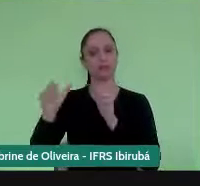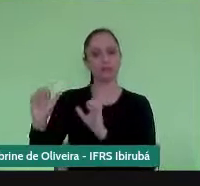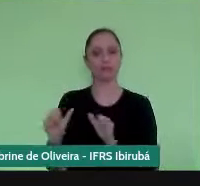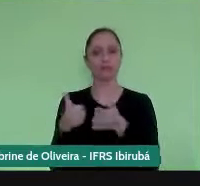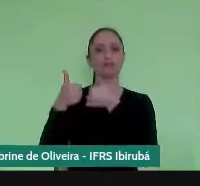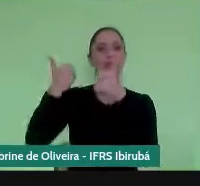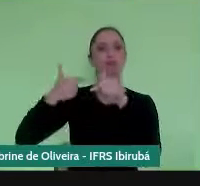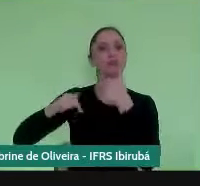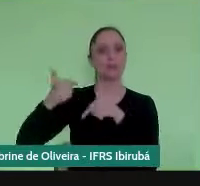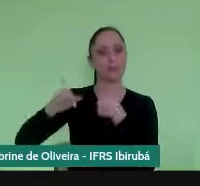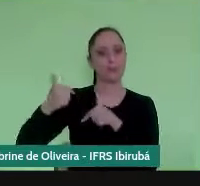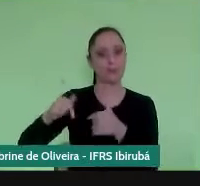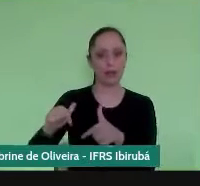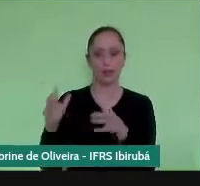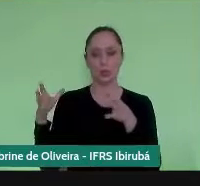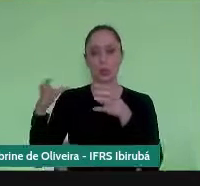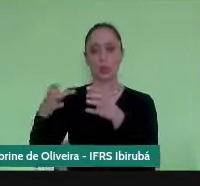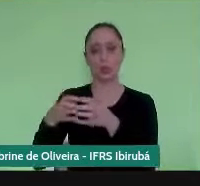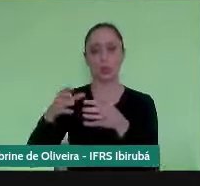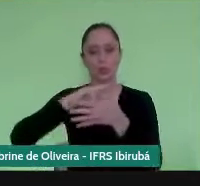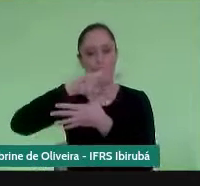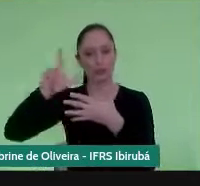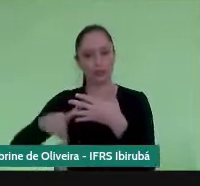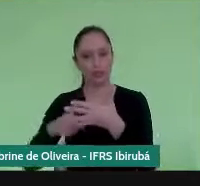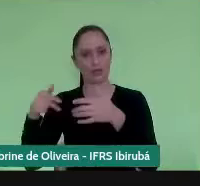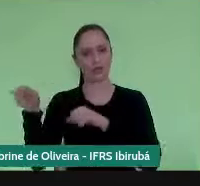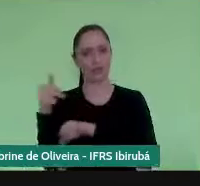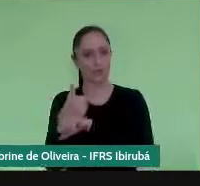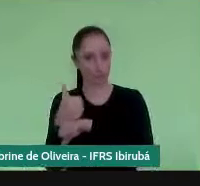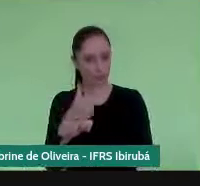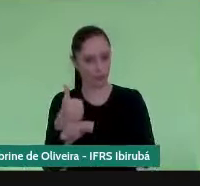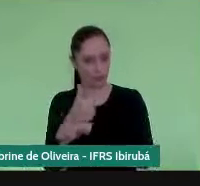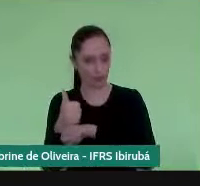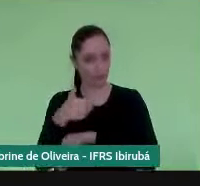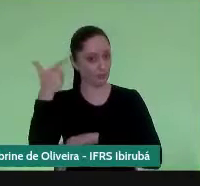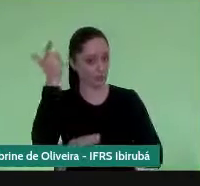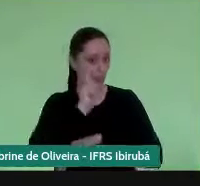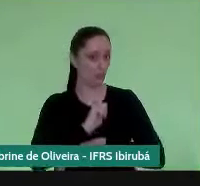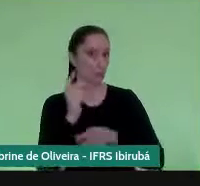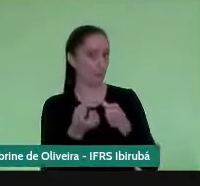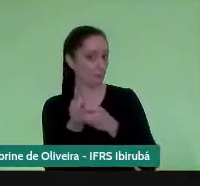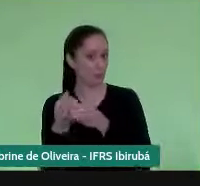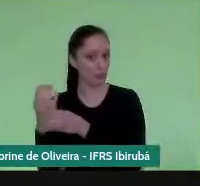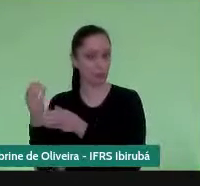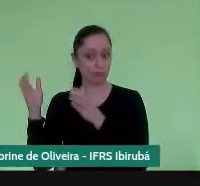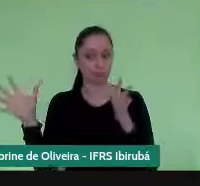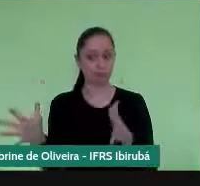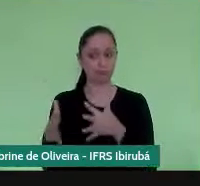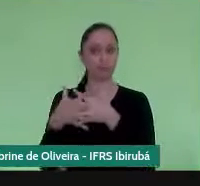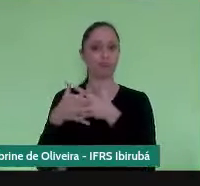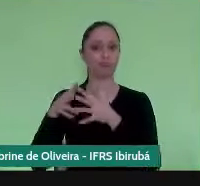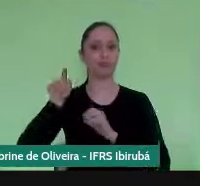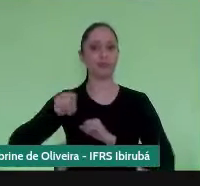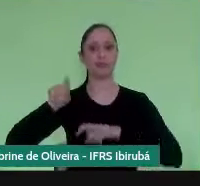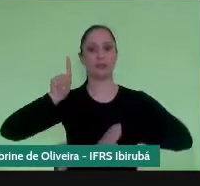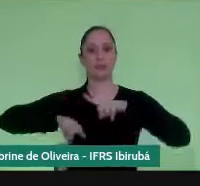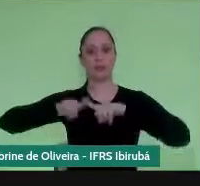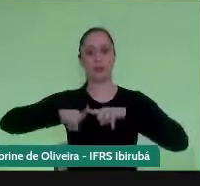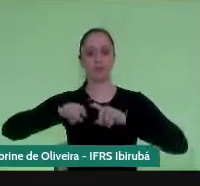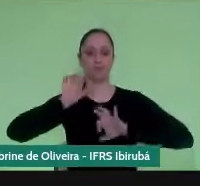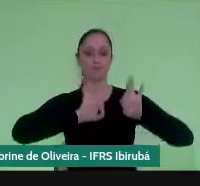para poder haver, então, um trabalho integrado em torno desses materiais. Foram formadas comissões a partir